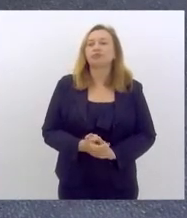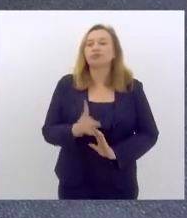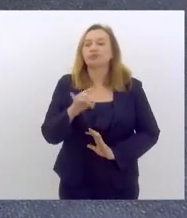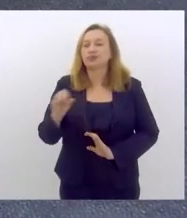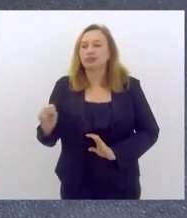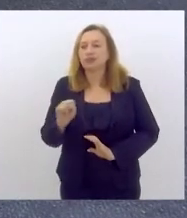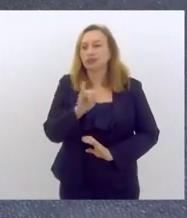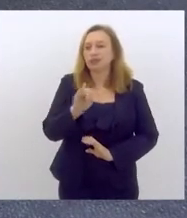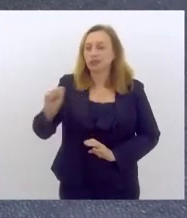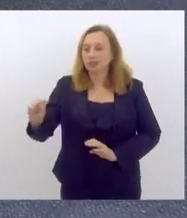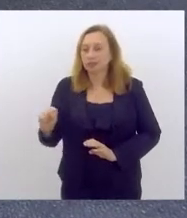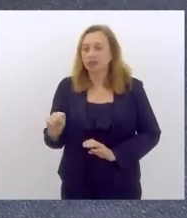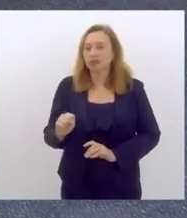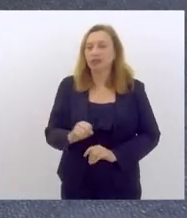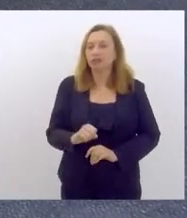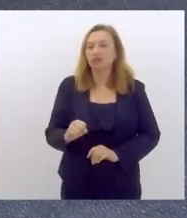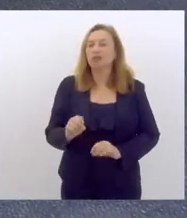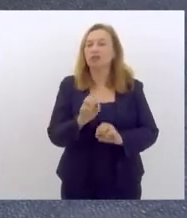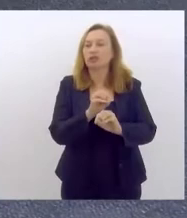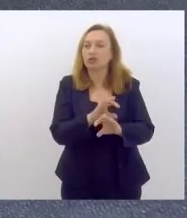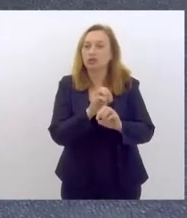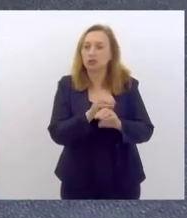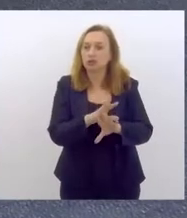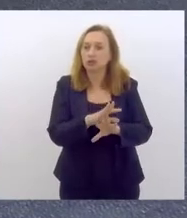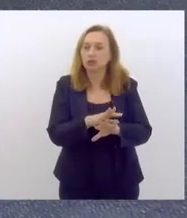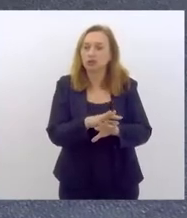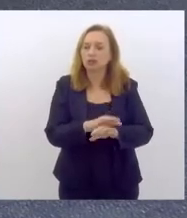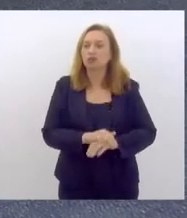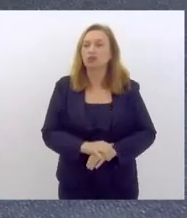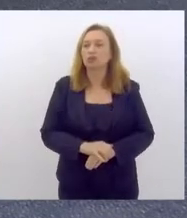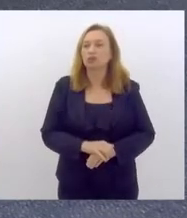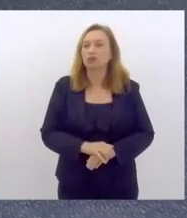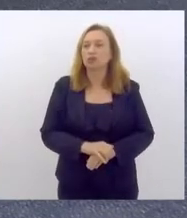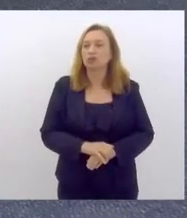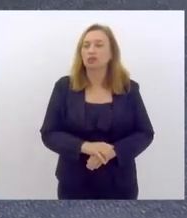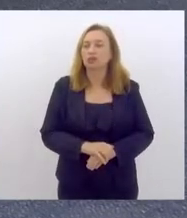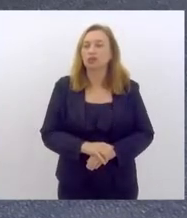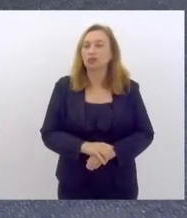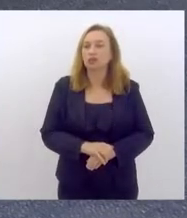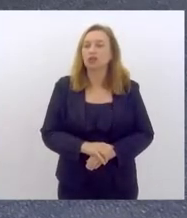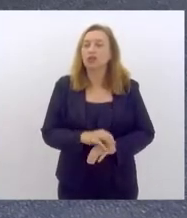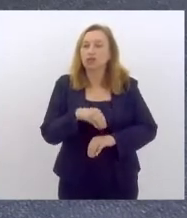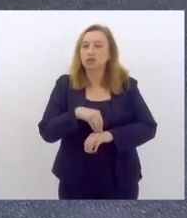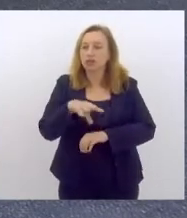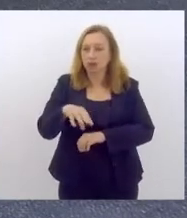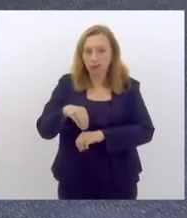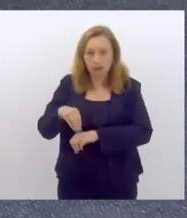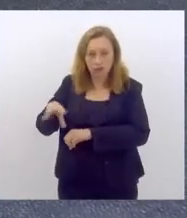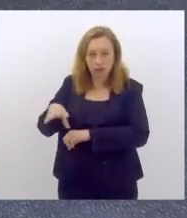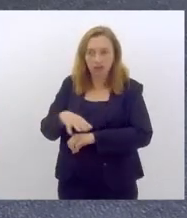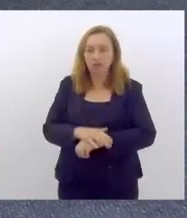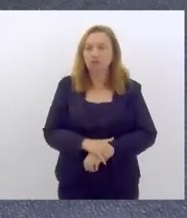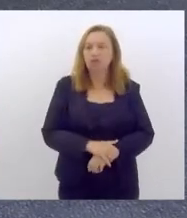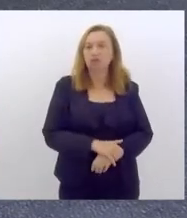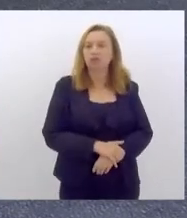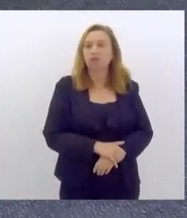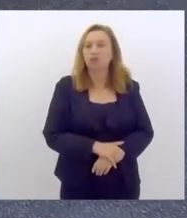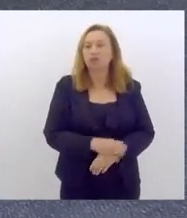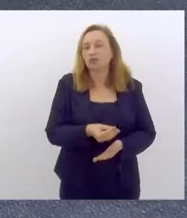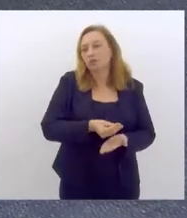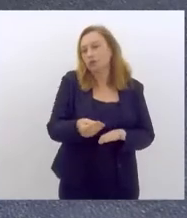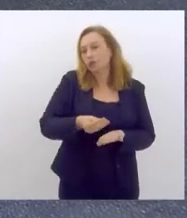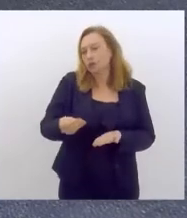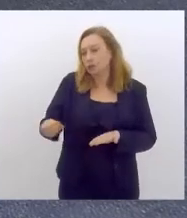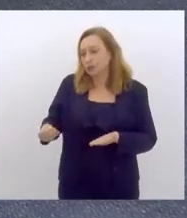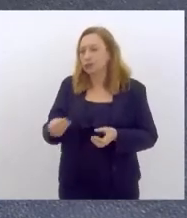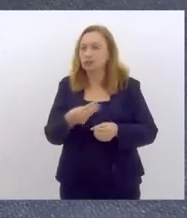ICMS na educação, de modo a que esses indicadores, esses índices, fossem distribuídos